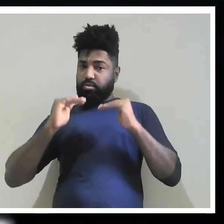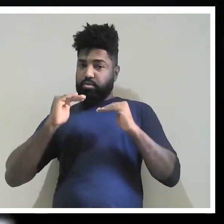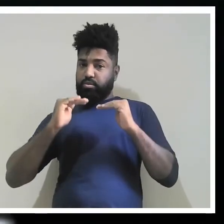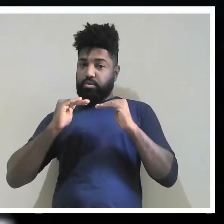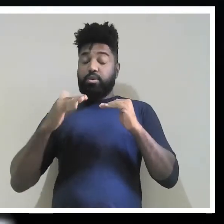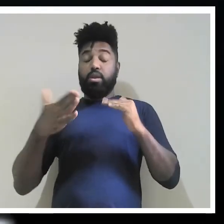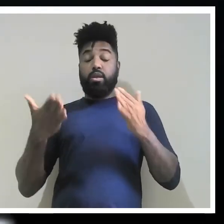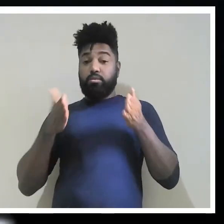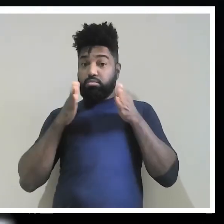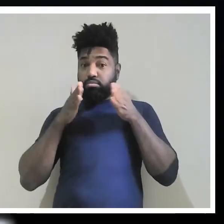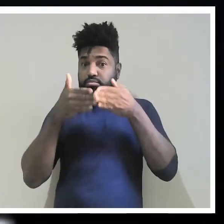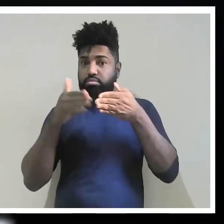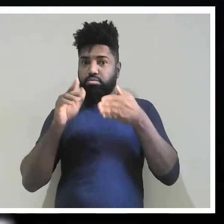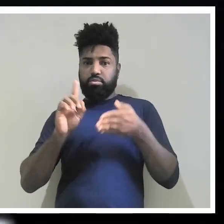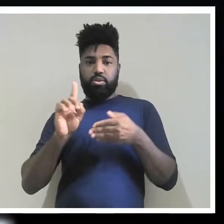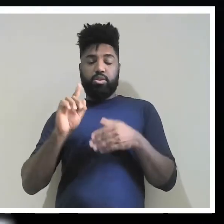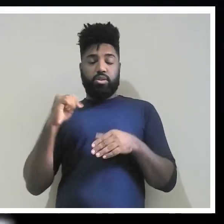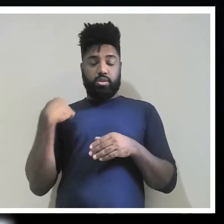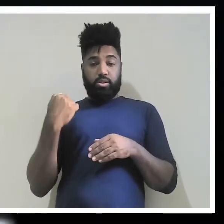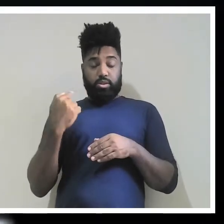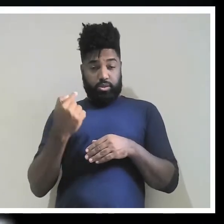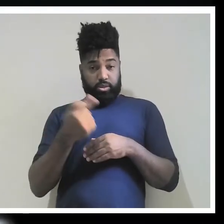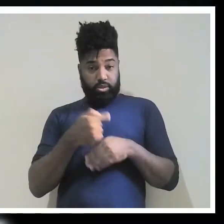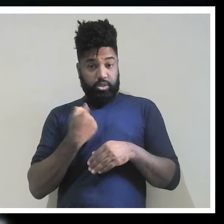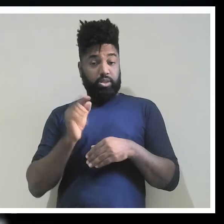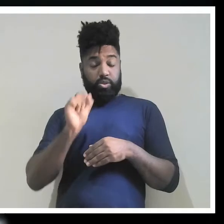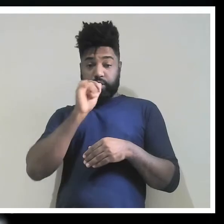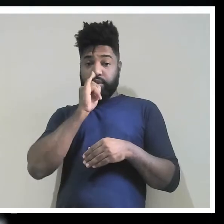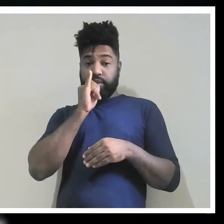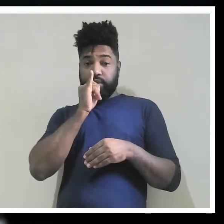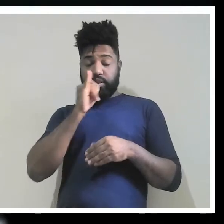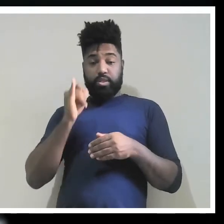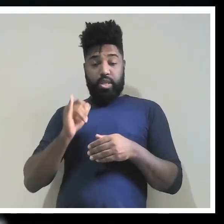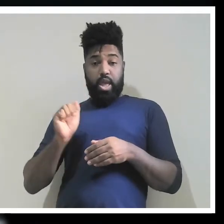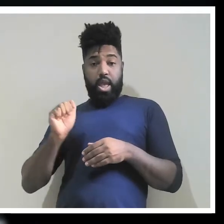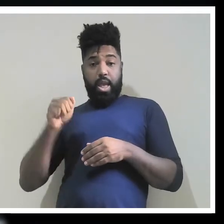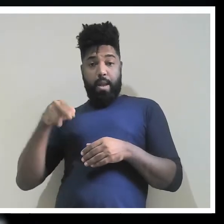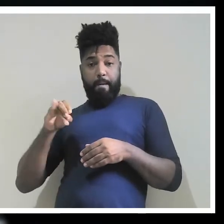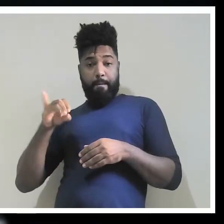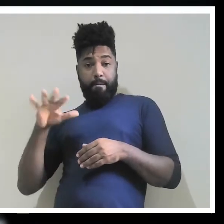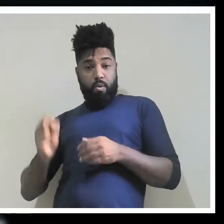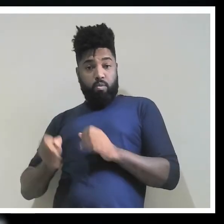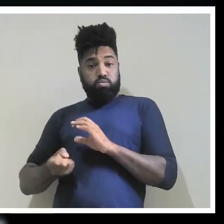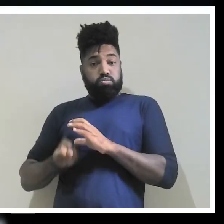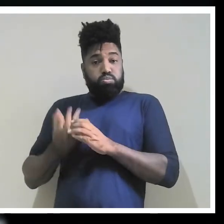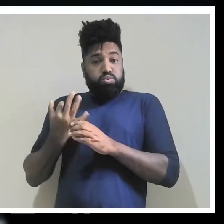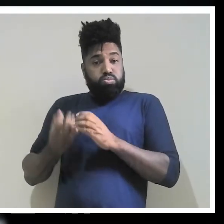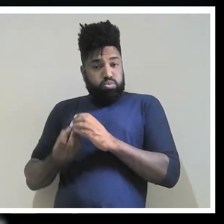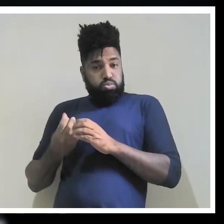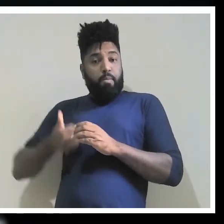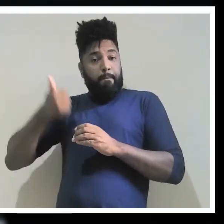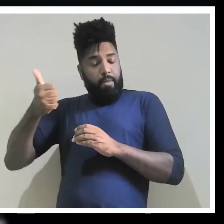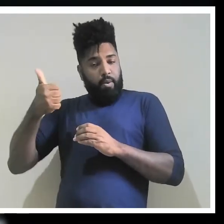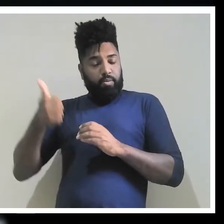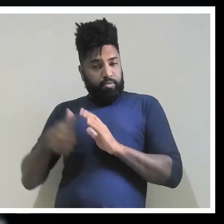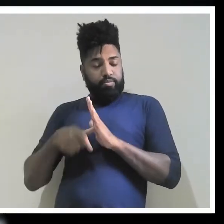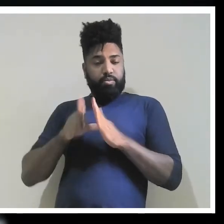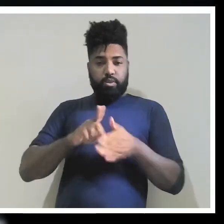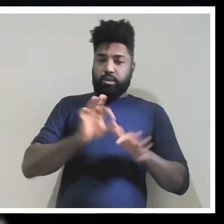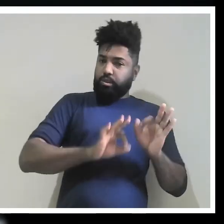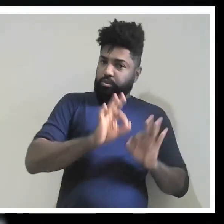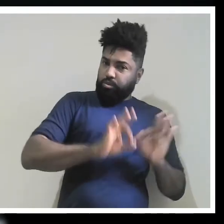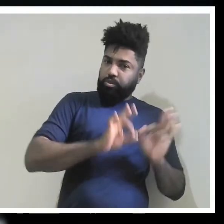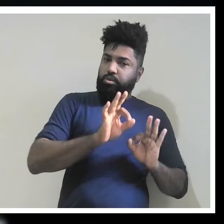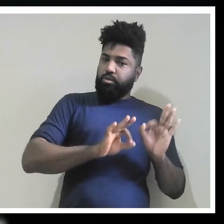vai dar para obter quantidades bem significativas de cloreto de amônio, mesmo fazendo essa etapa de pré-concentração aqui da solução. Se